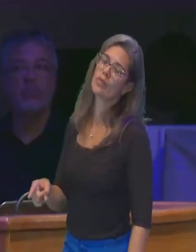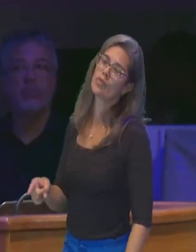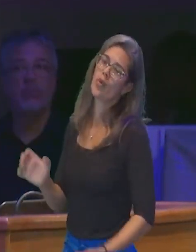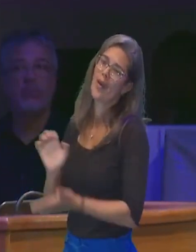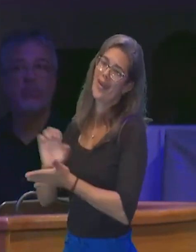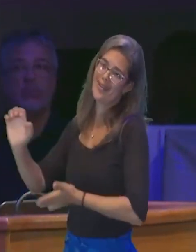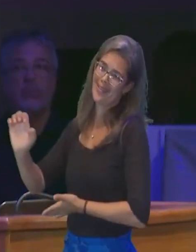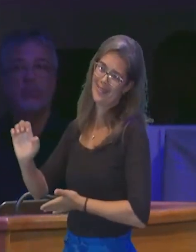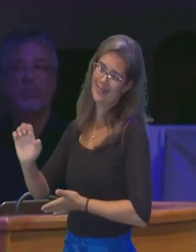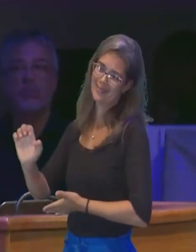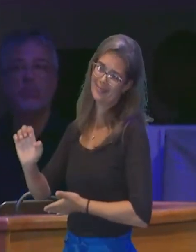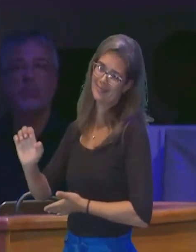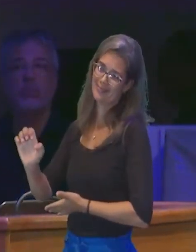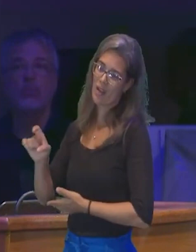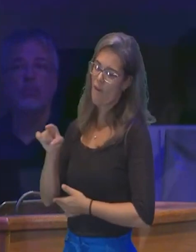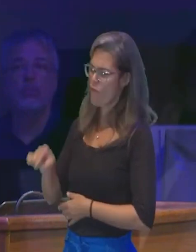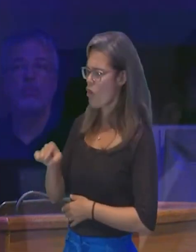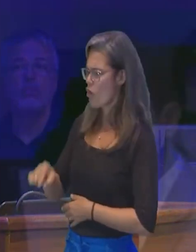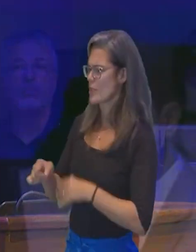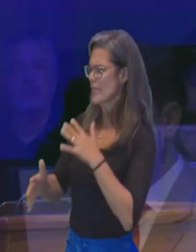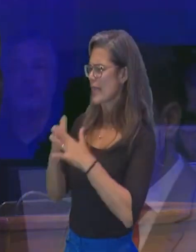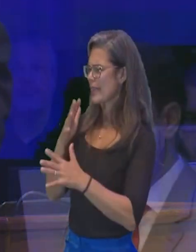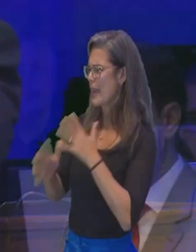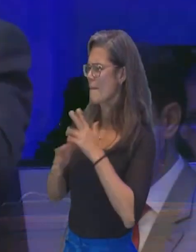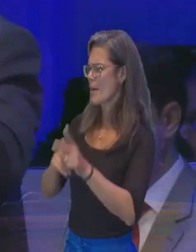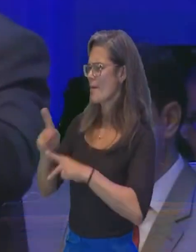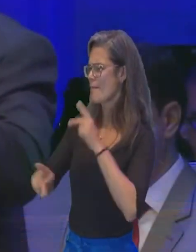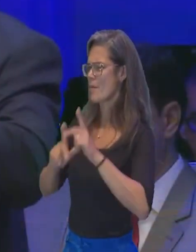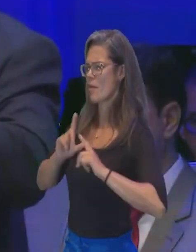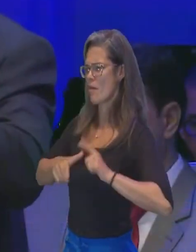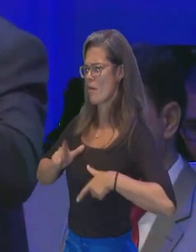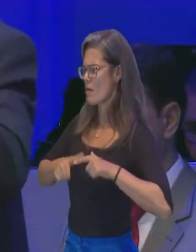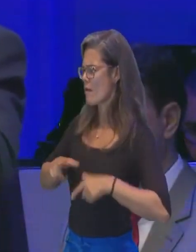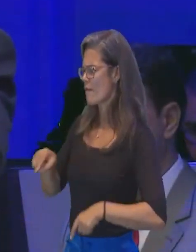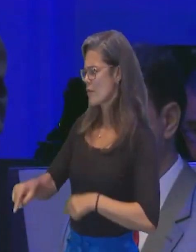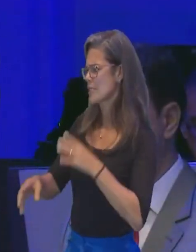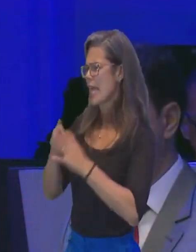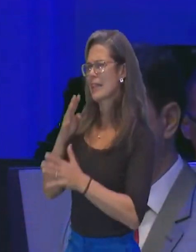aceite, querido, acusações injustas. Sonde o seu coração, não havendo